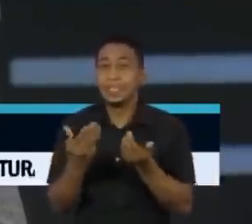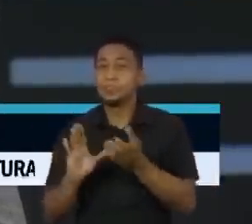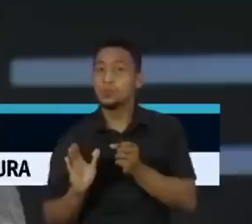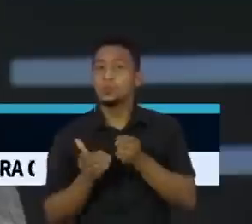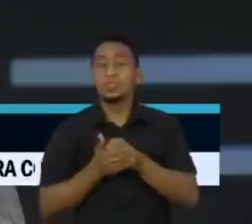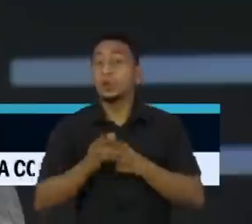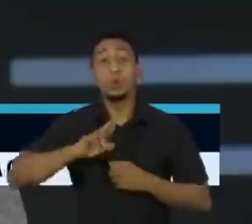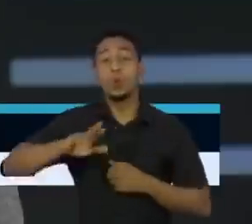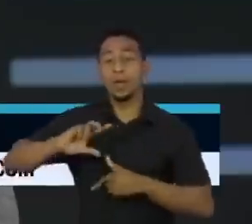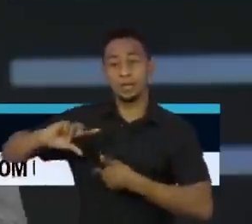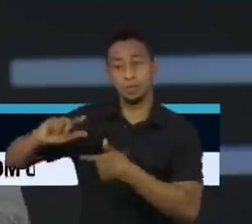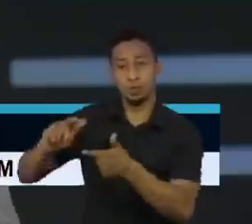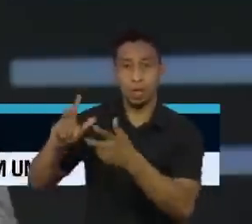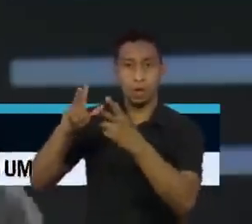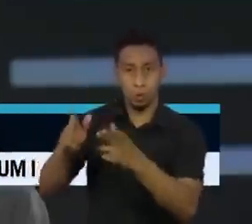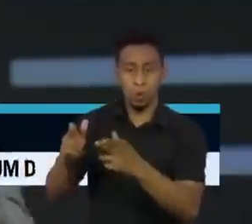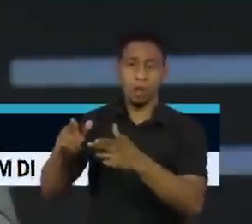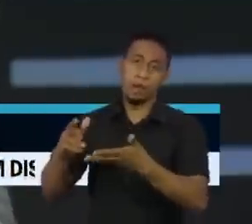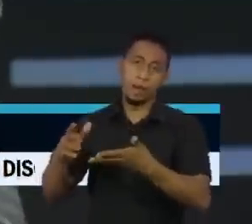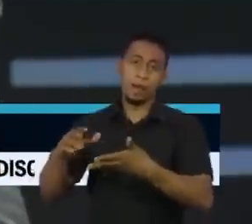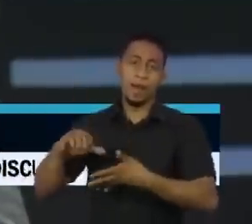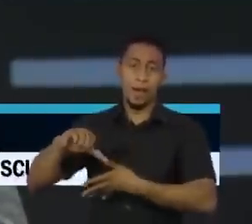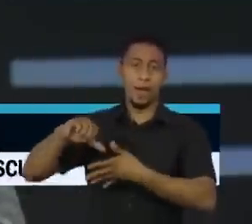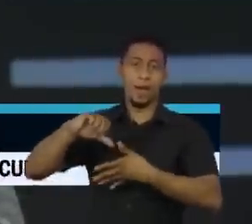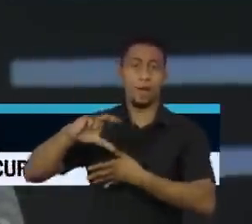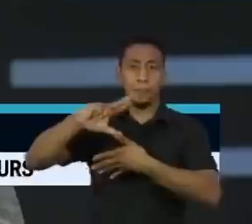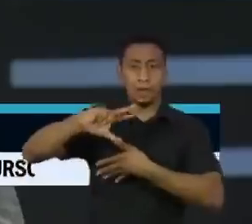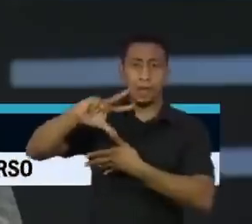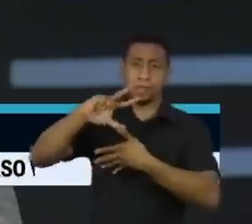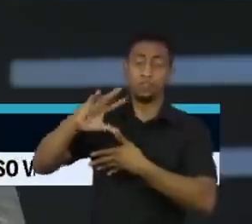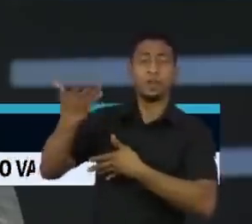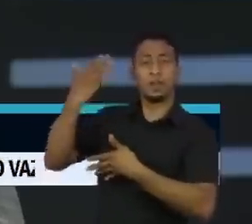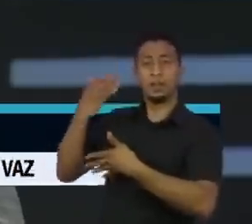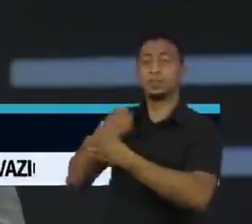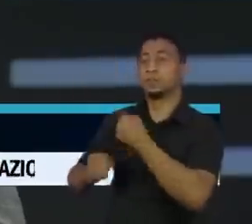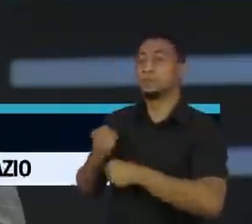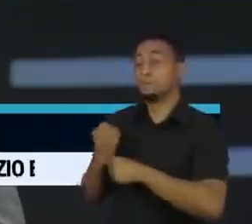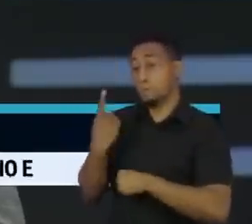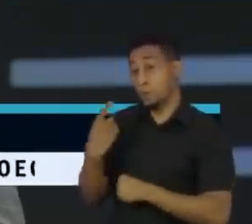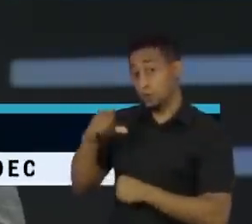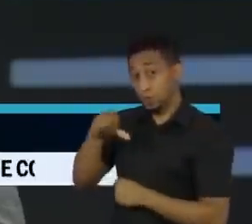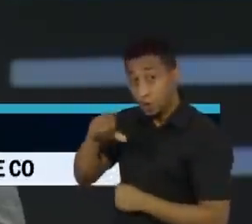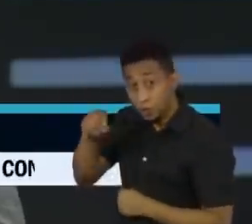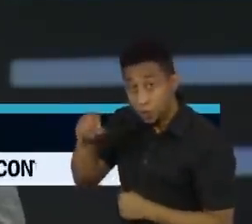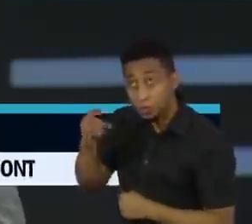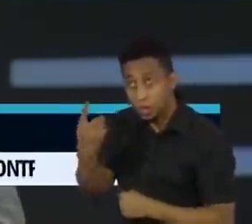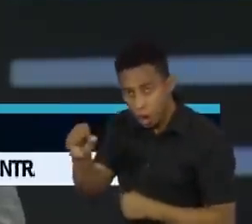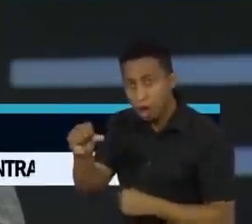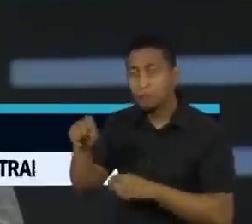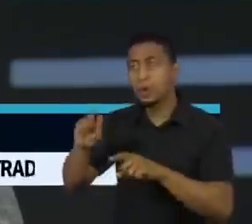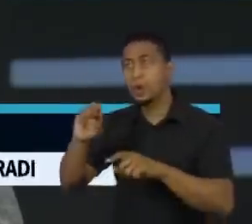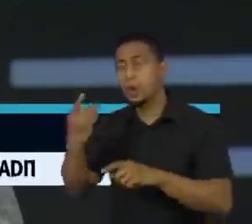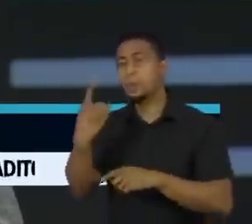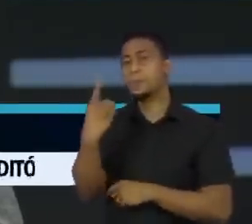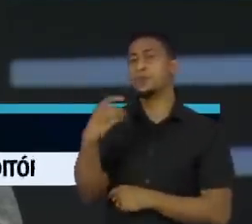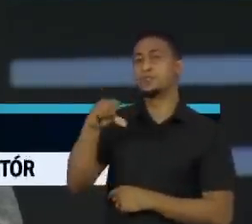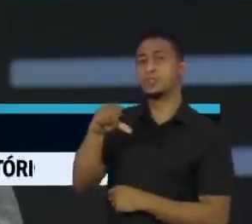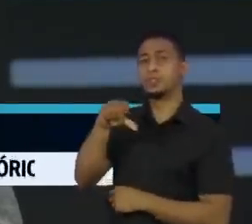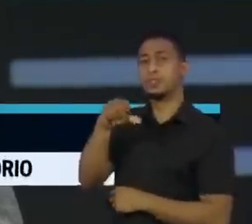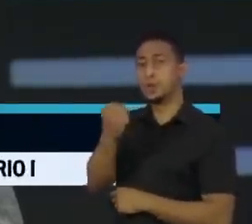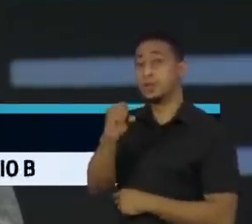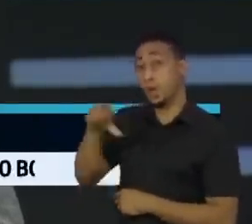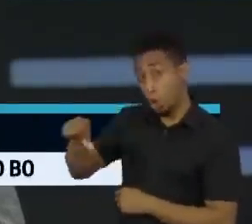que conhece desde o processo independentista lá no século XIX, ou do Brasil a partir de 1889, nós tivemos inúmeros